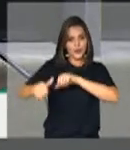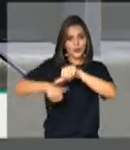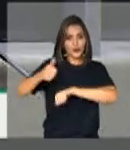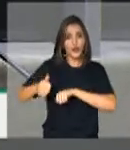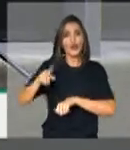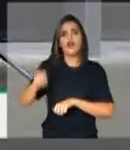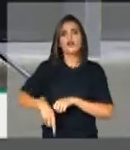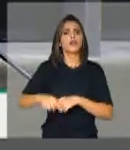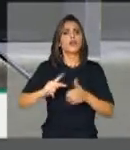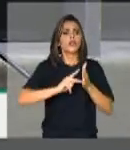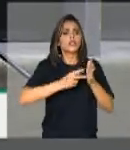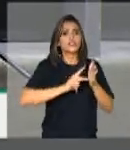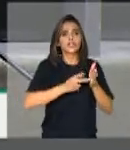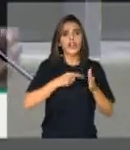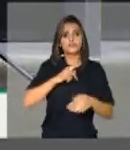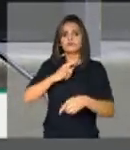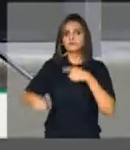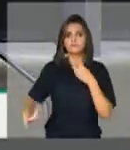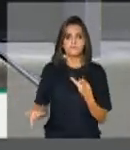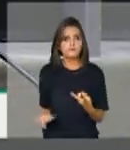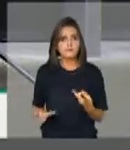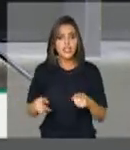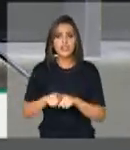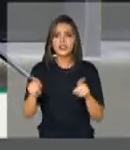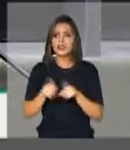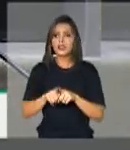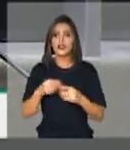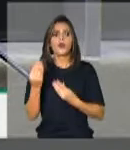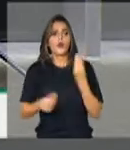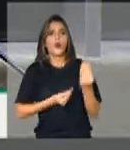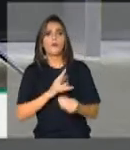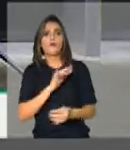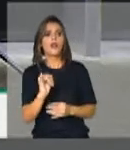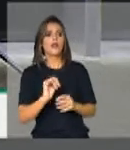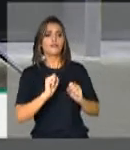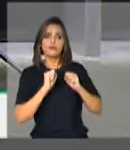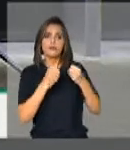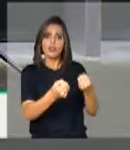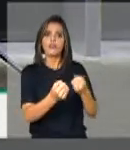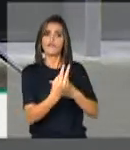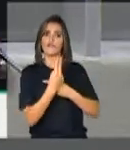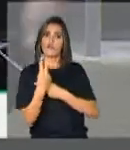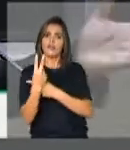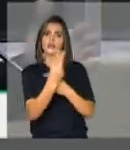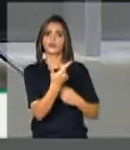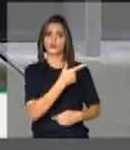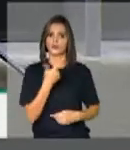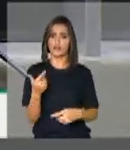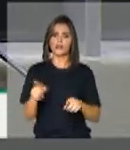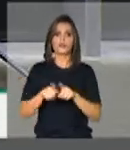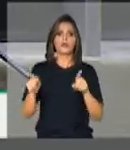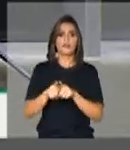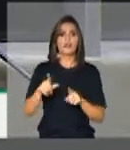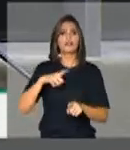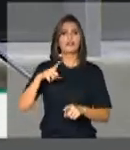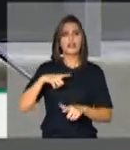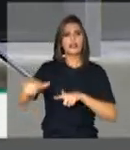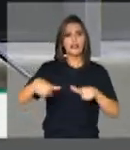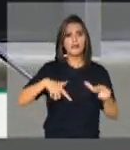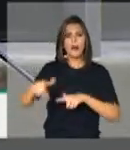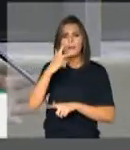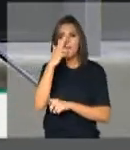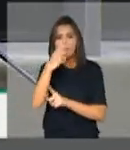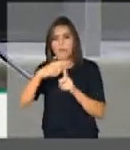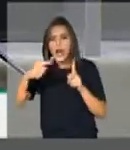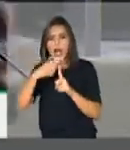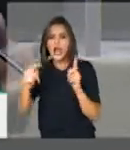Nós tínhamos como recorrência para a fiscalização de condições de trabalho análoga ao escravismo,